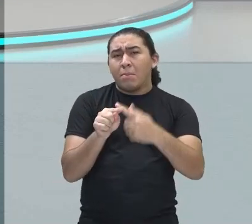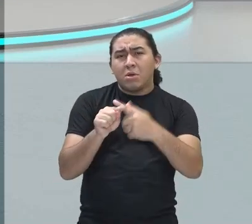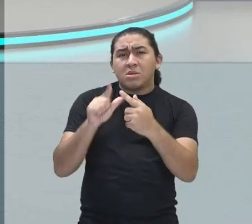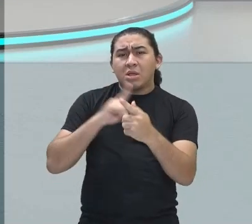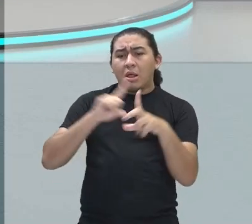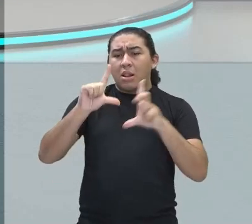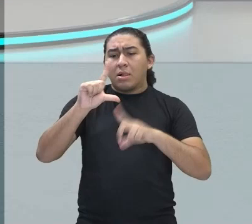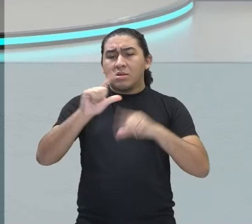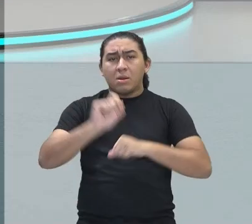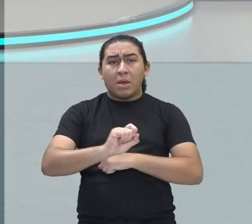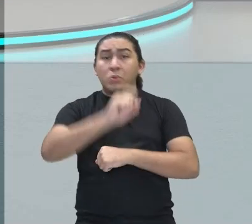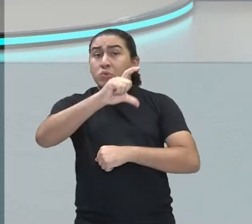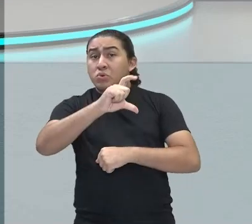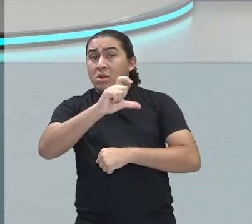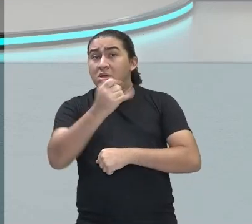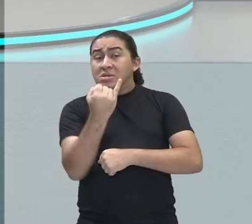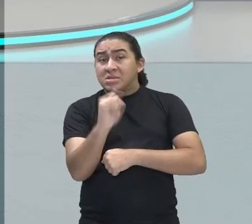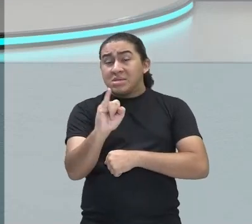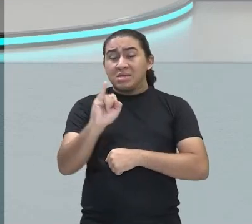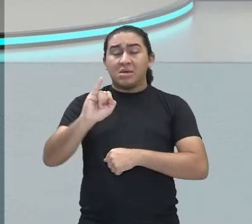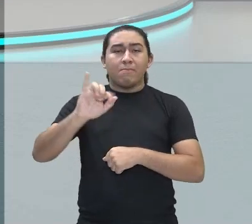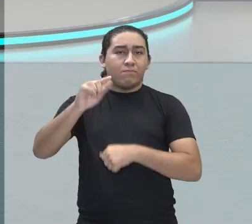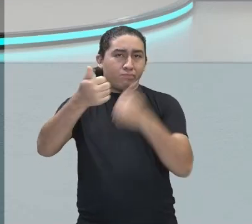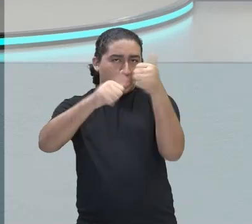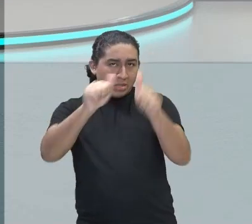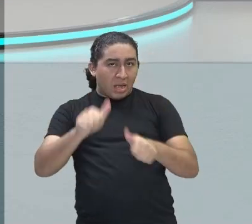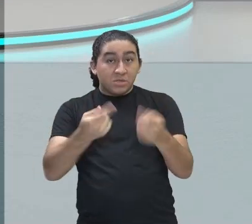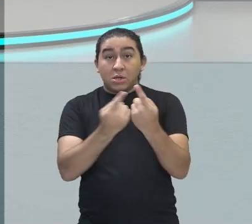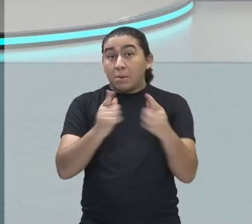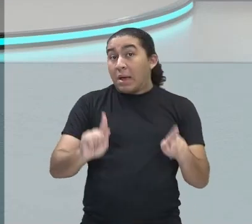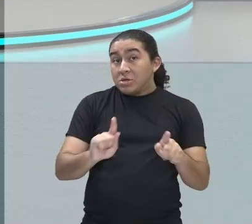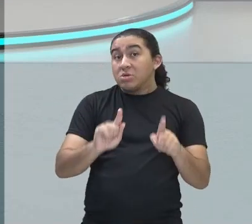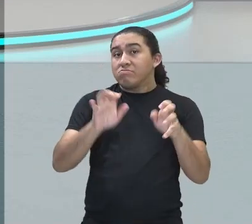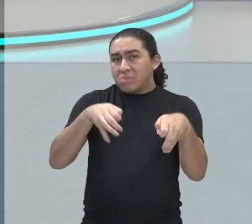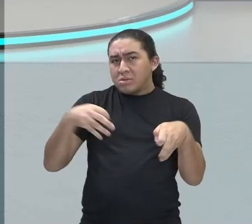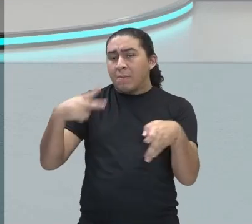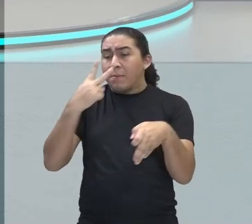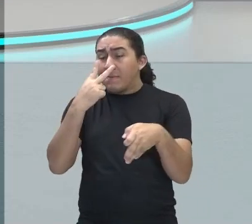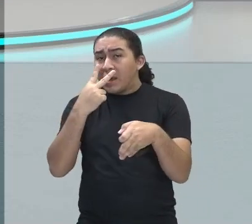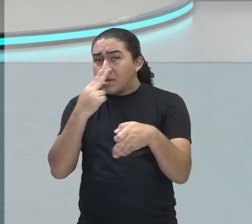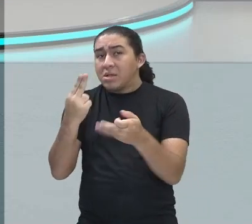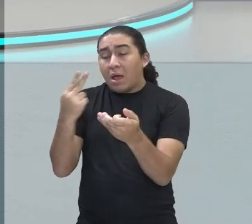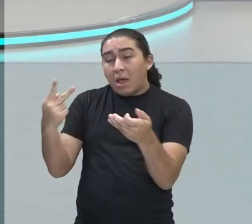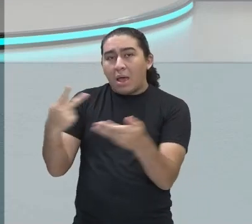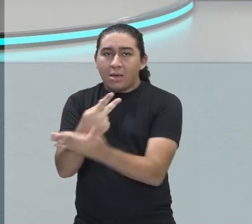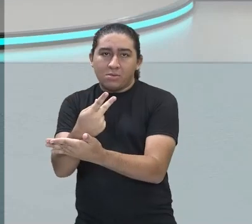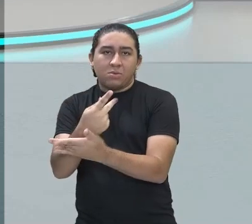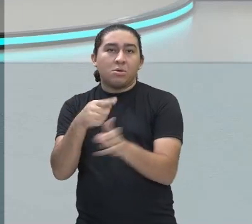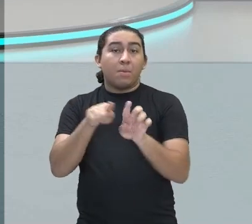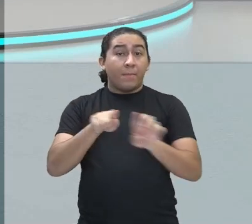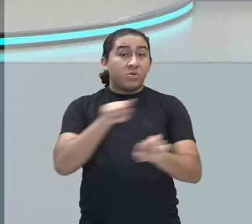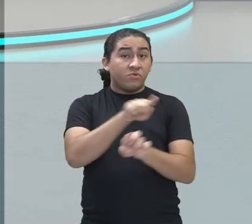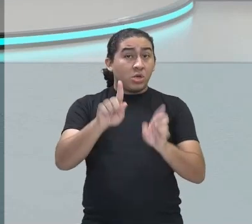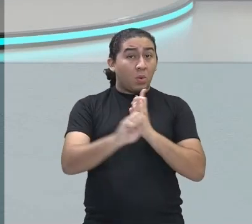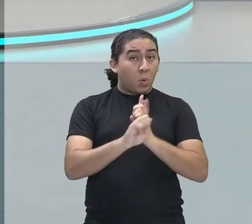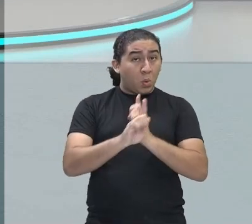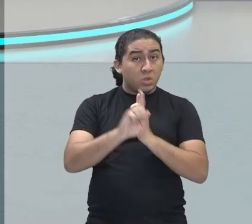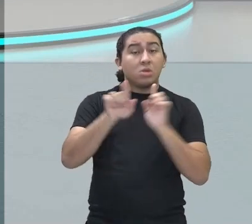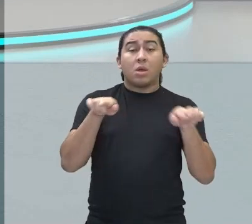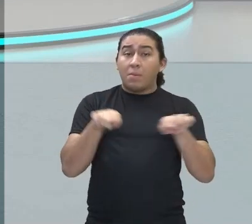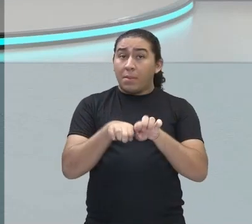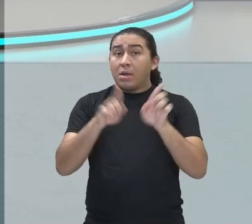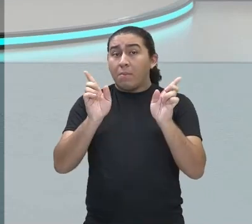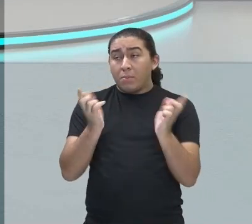letra maiúscula, se você for fazer uma análise da gramática. Mas você vai encontrar esse tipo